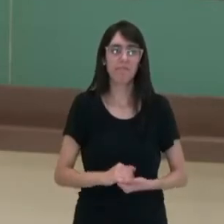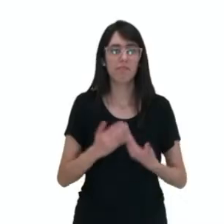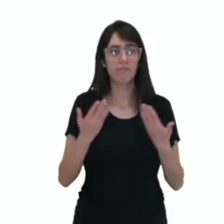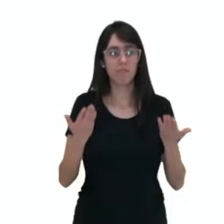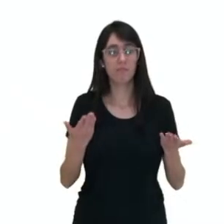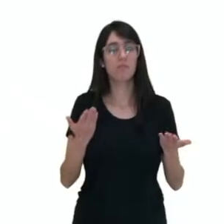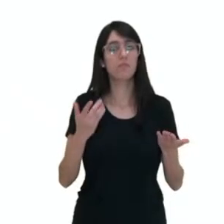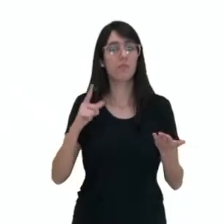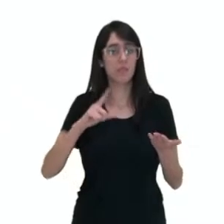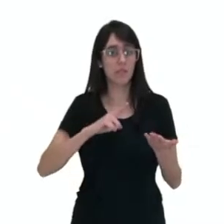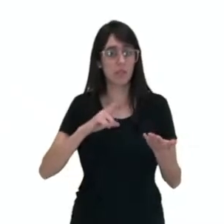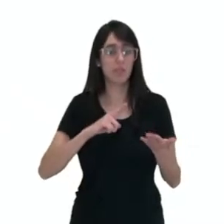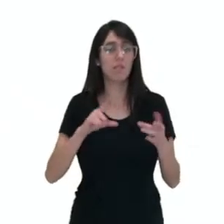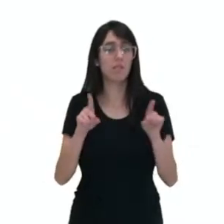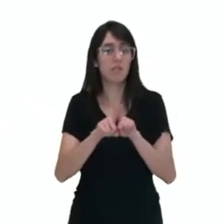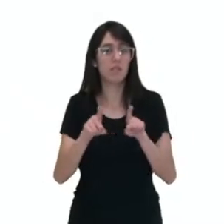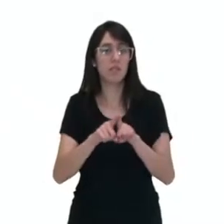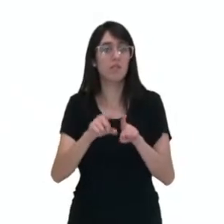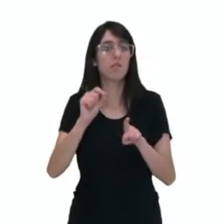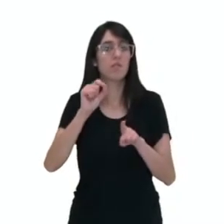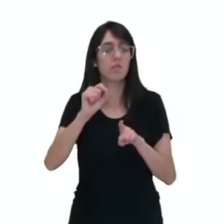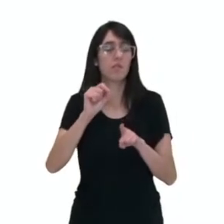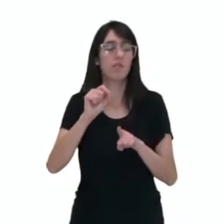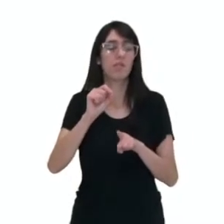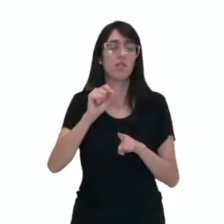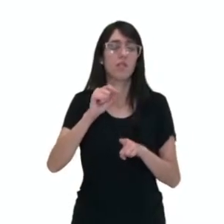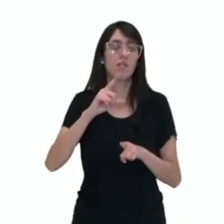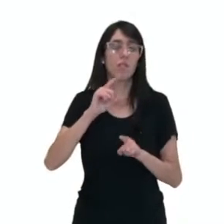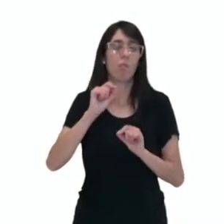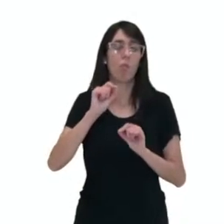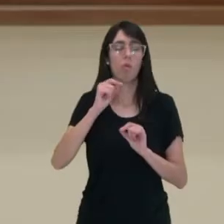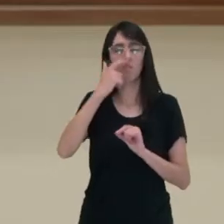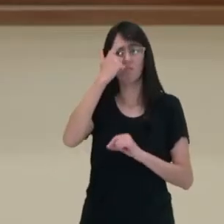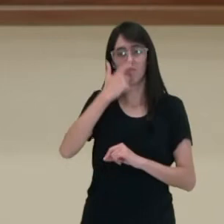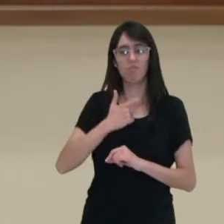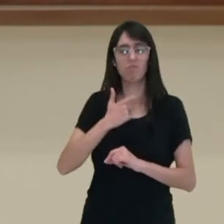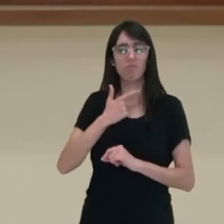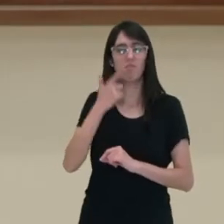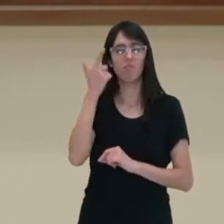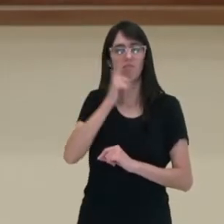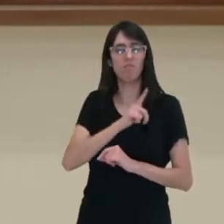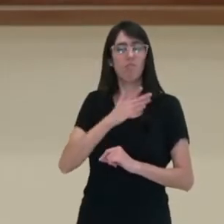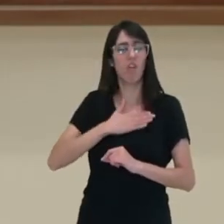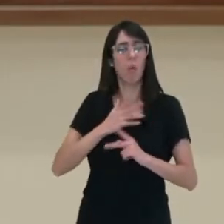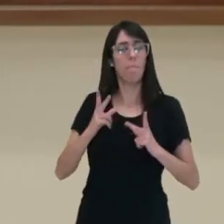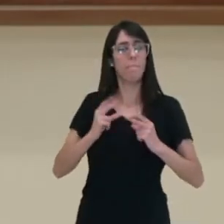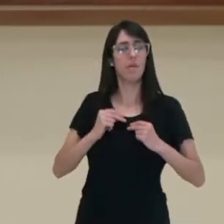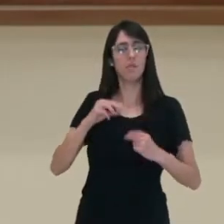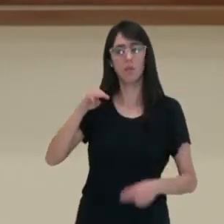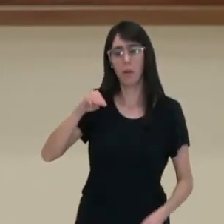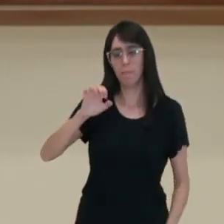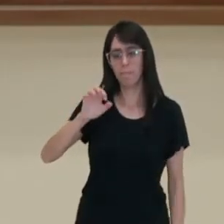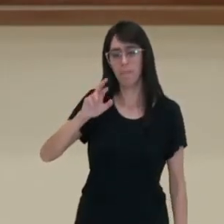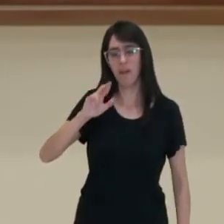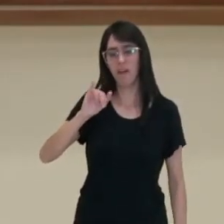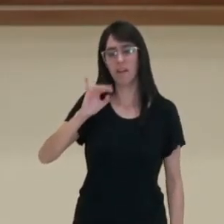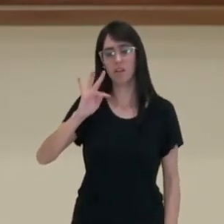voga também o discurso da meritocracia. Então, para entender meritocracia, a gente